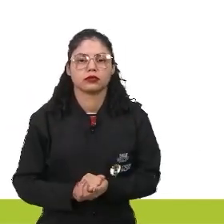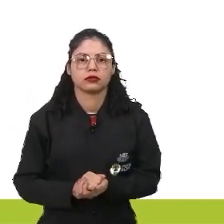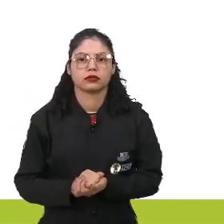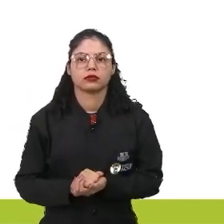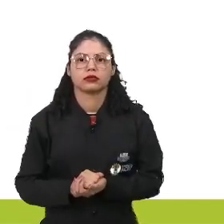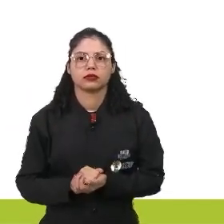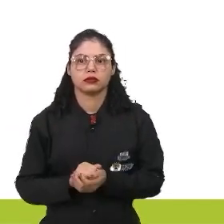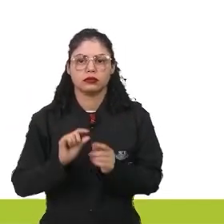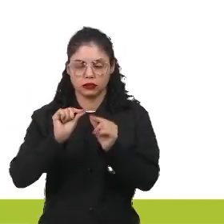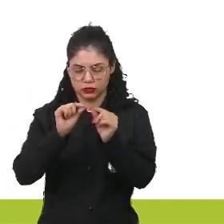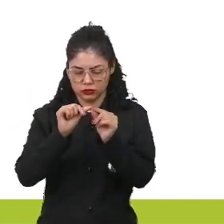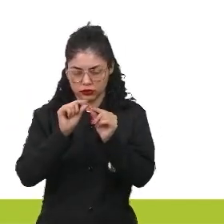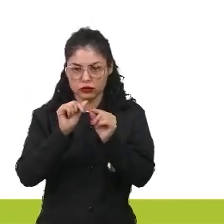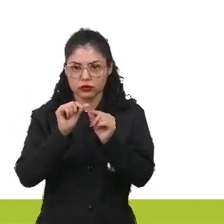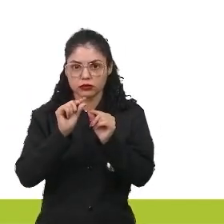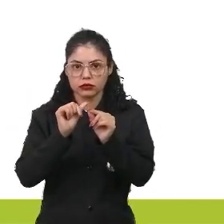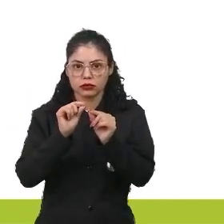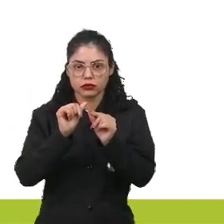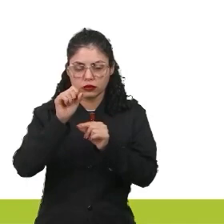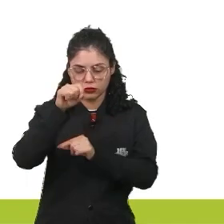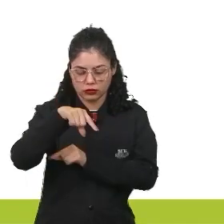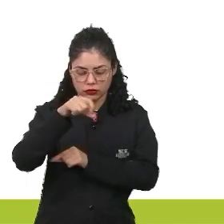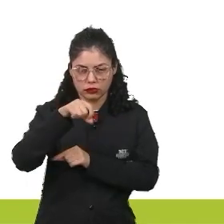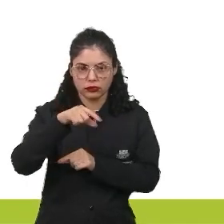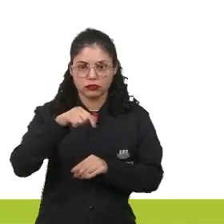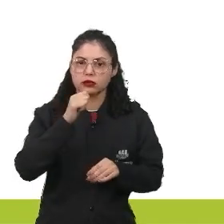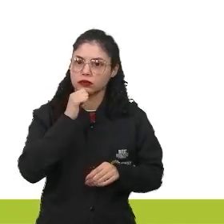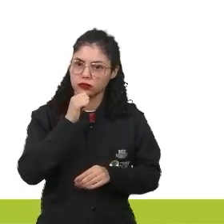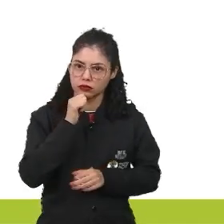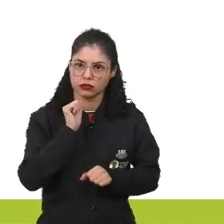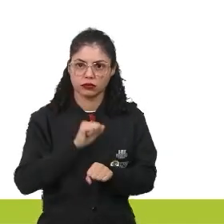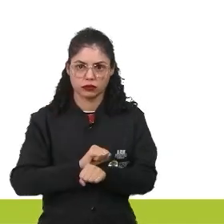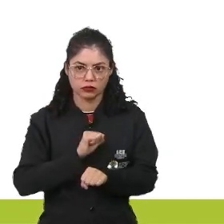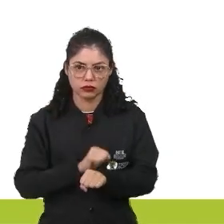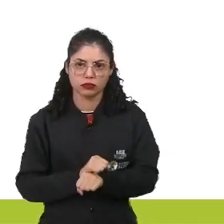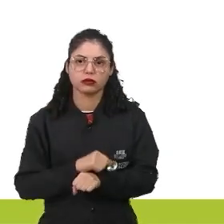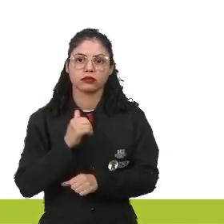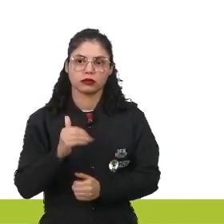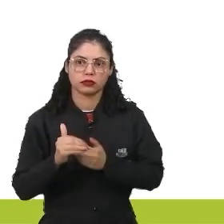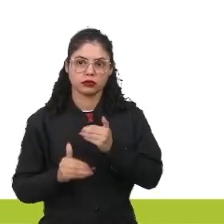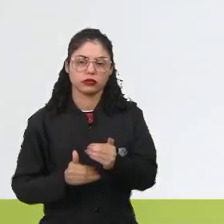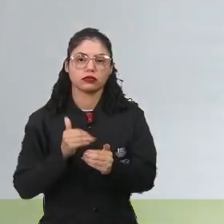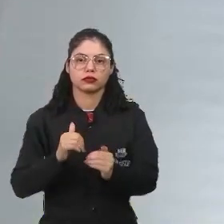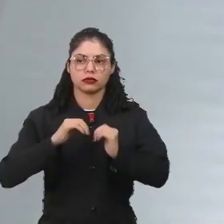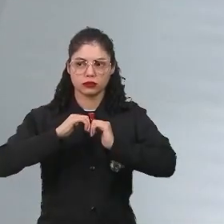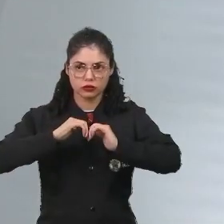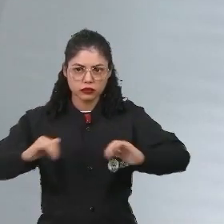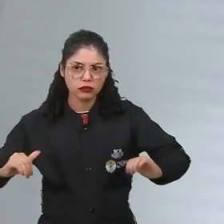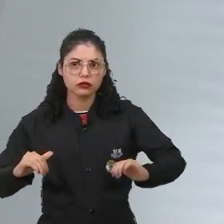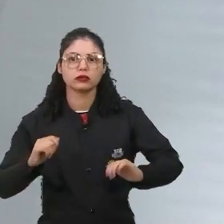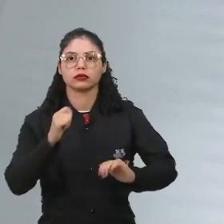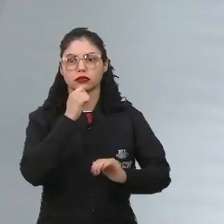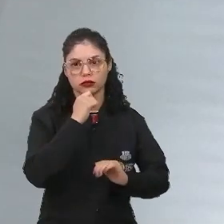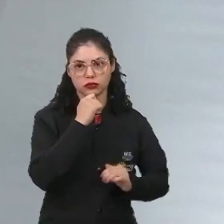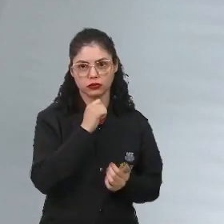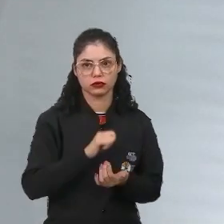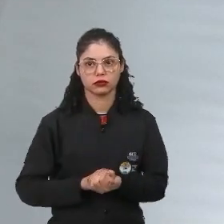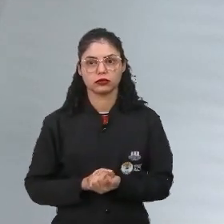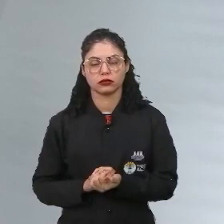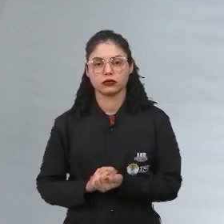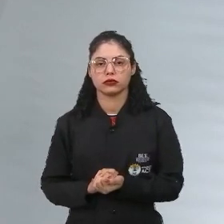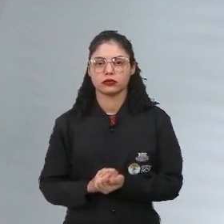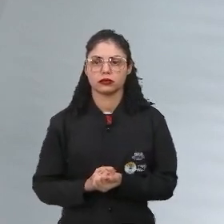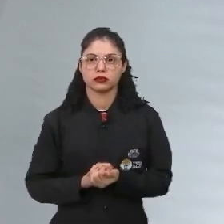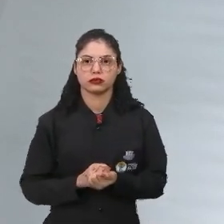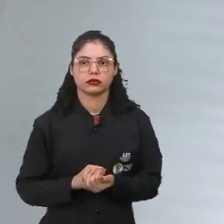uma torneirinha. Então, depois que você aguardou ali o processo de separação, né? Separação